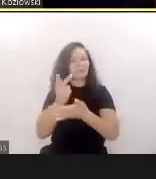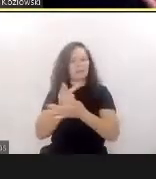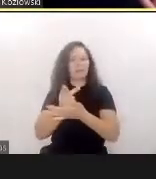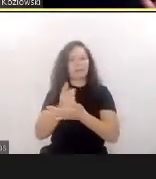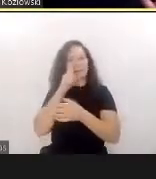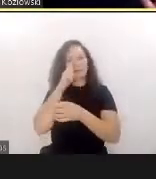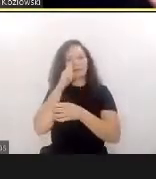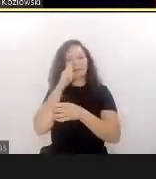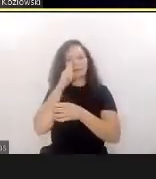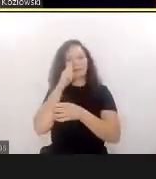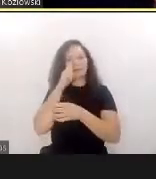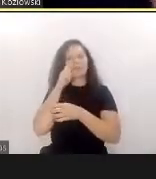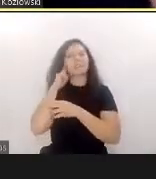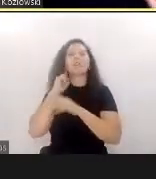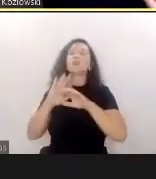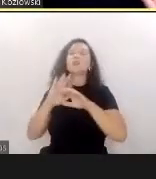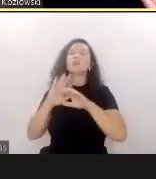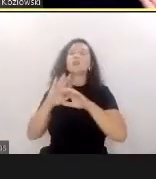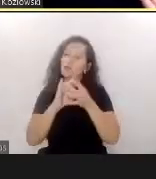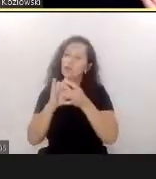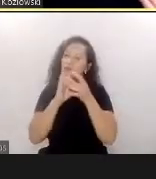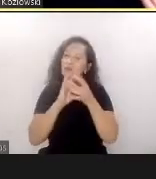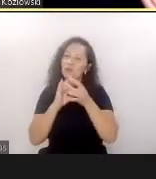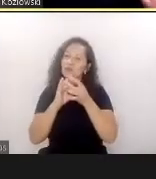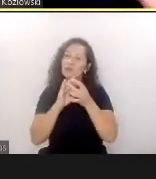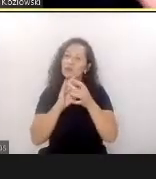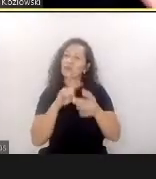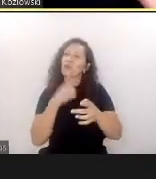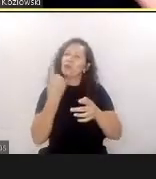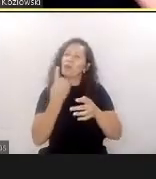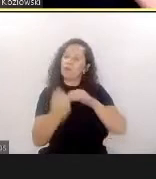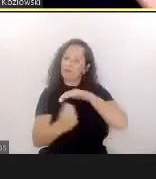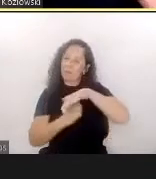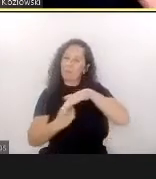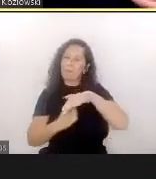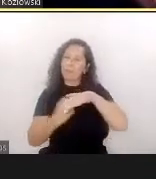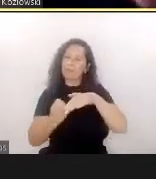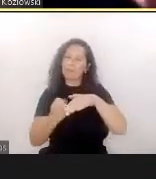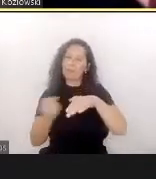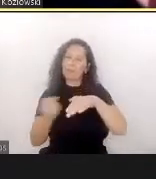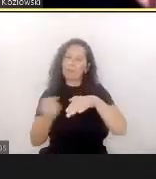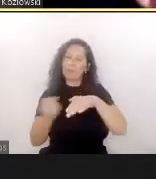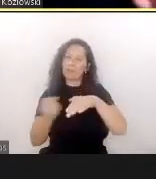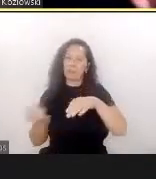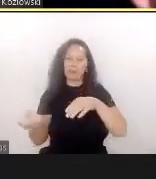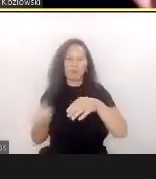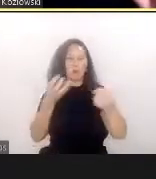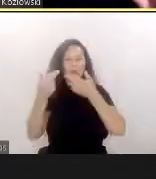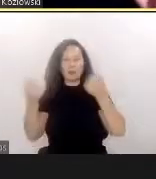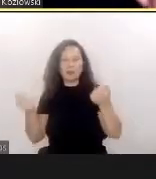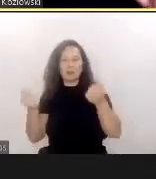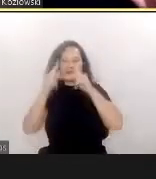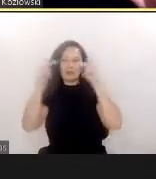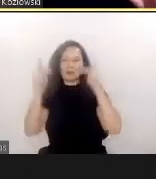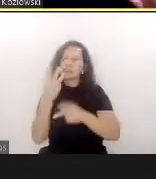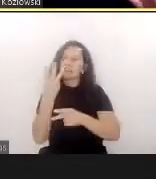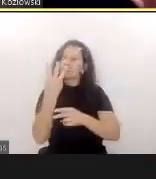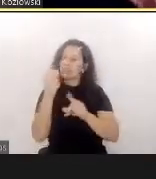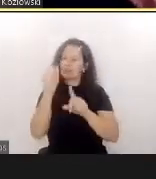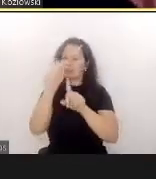Mapping Lab, que é um parceiro nosso, a gente atualizou esse mapa para os últimos 3 meses. Ou seja, esses são todos os alertas de